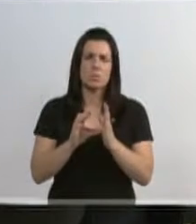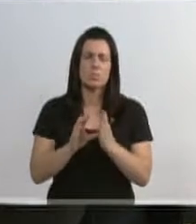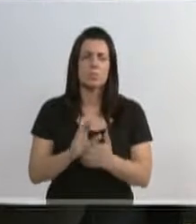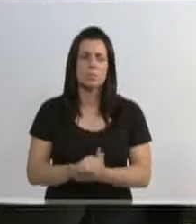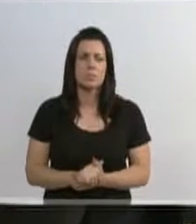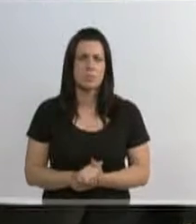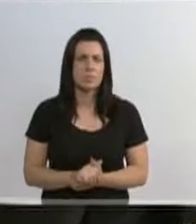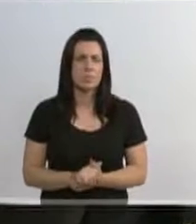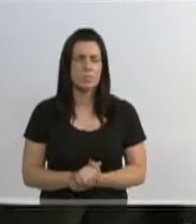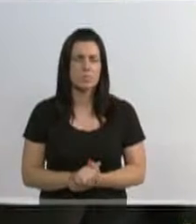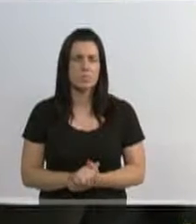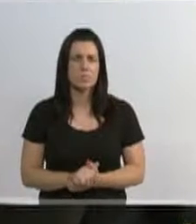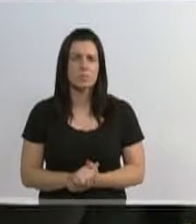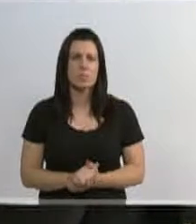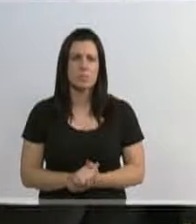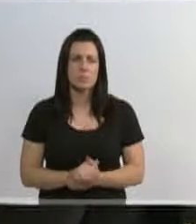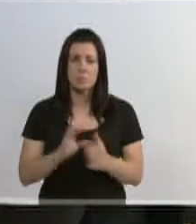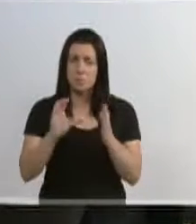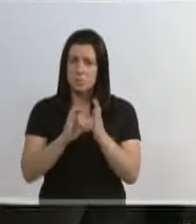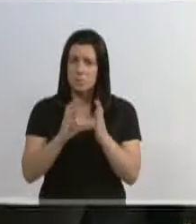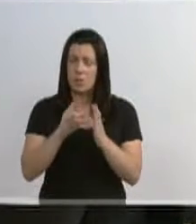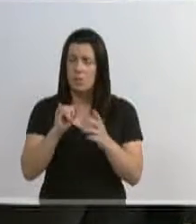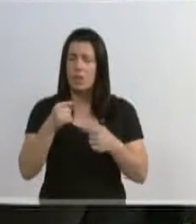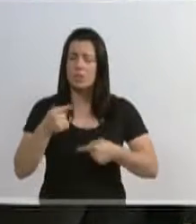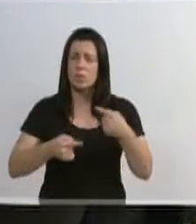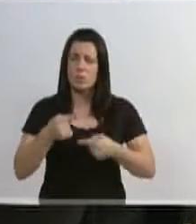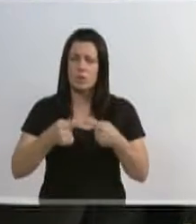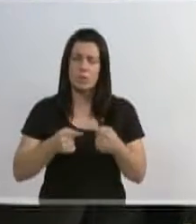Em discussão, vereador Alexandre Caminha.